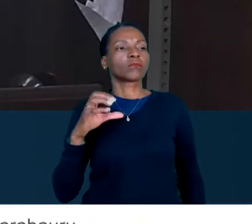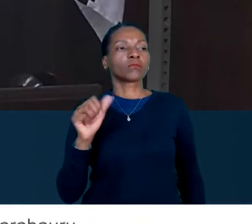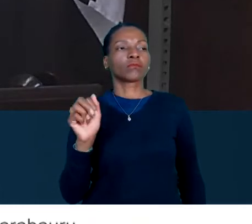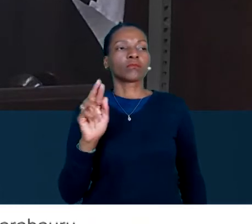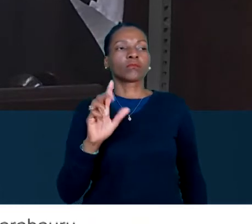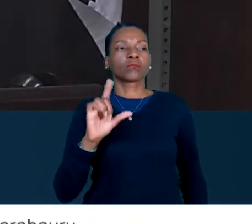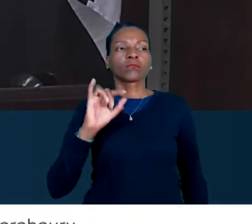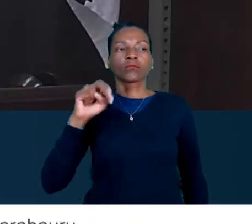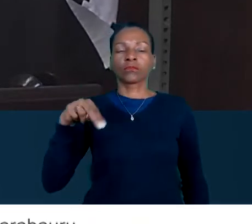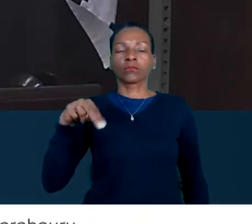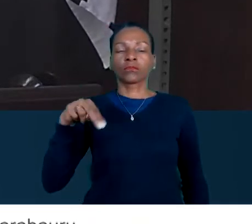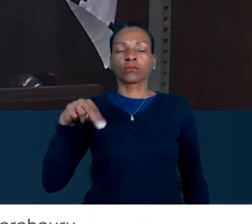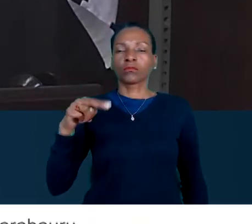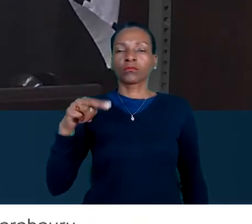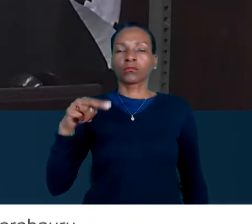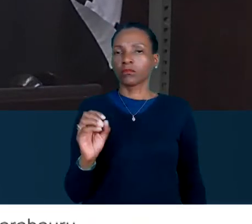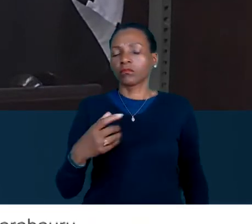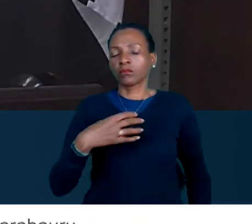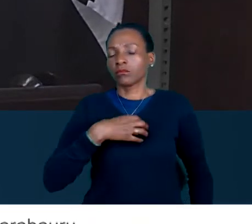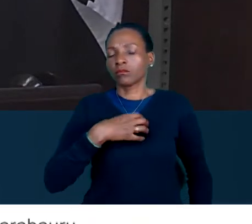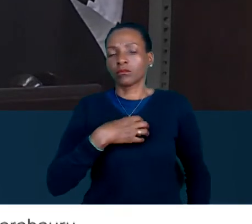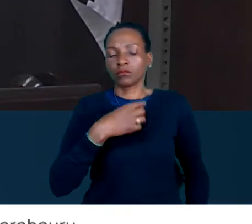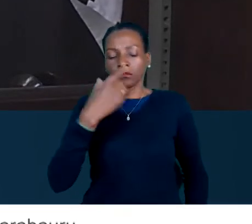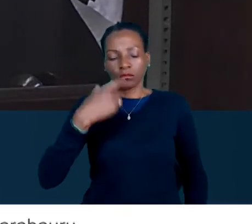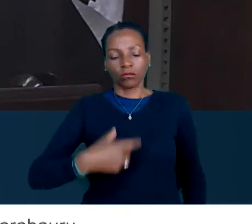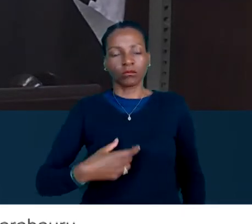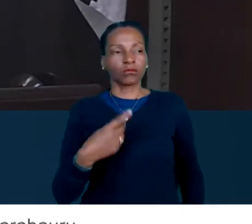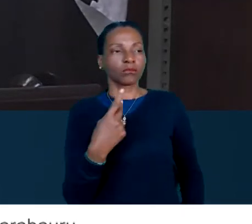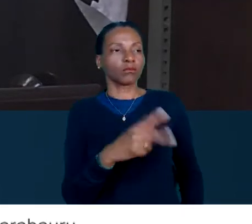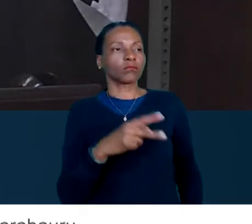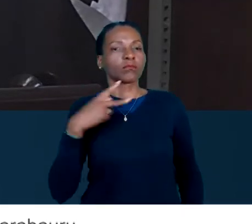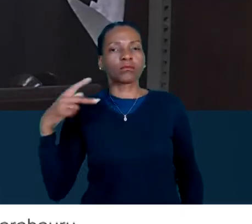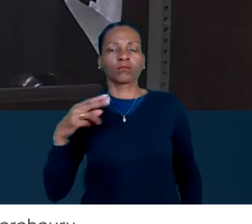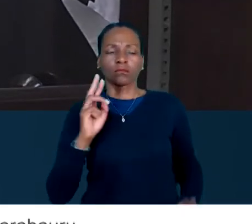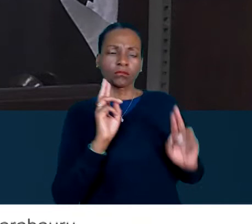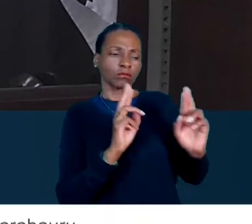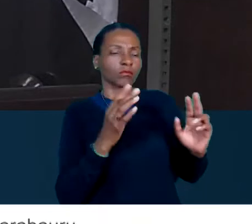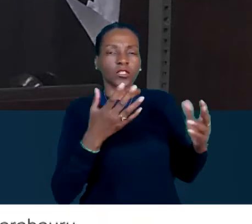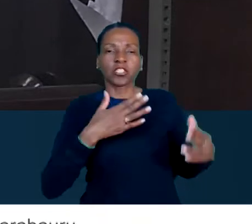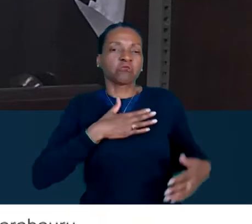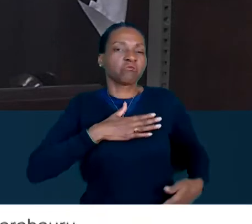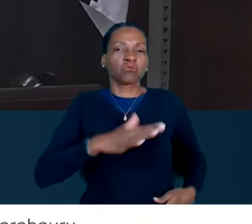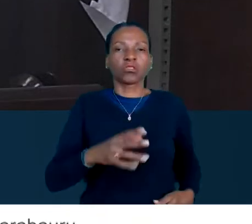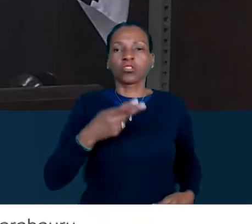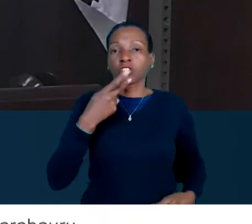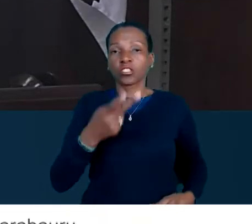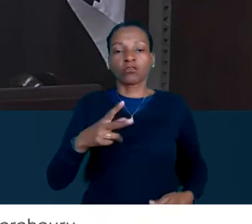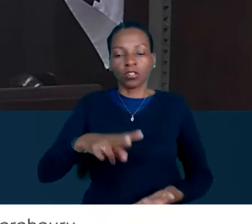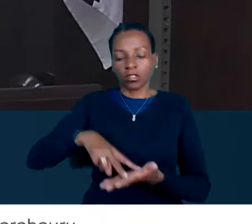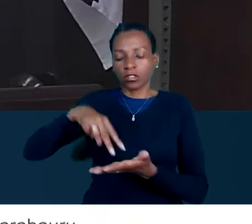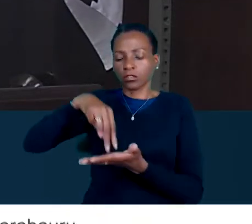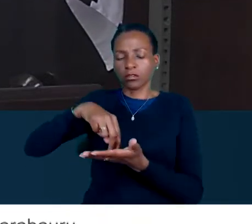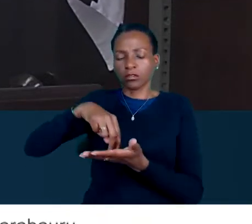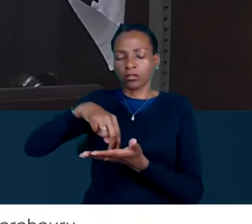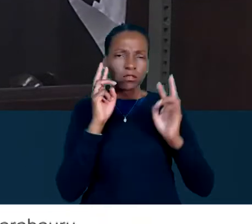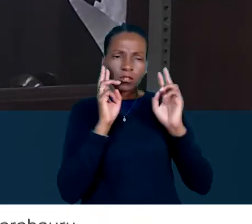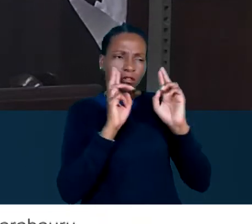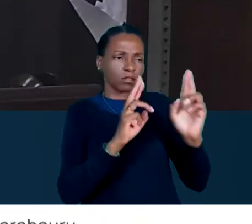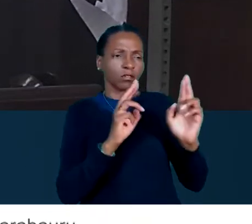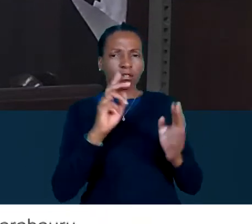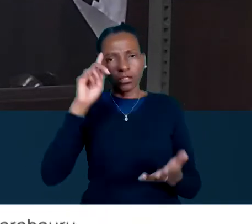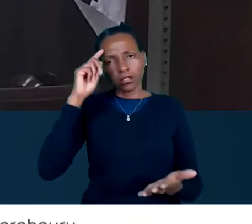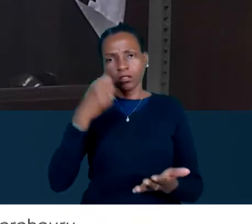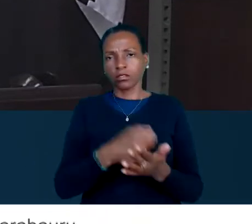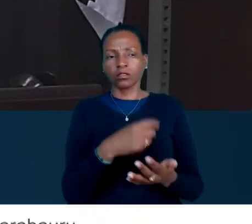aqui o respeito se ele não gosta de se manifestar na tribuna eu respeito porque é uma decisão dele se o vereador milton serginho